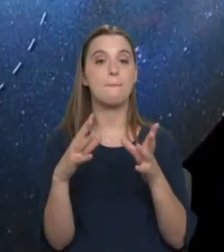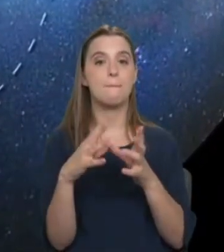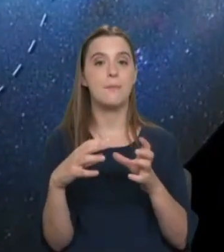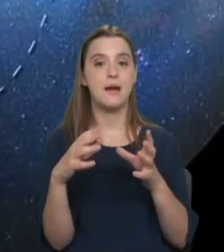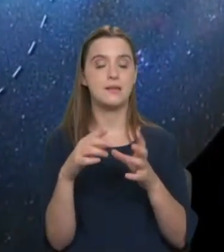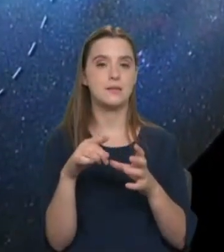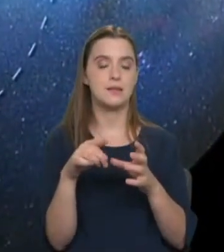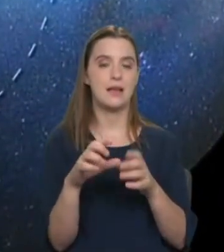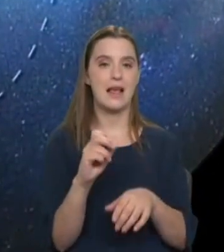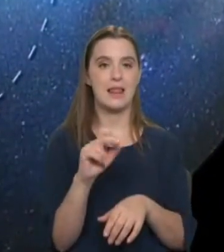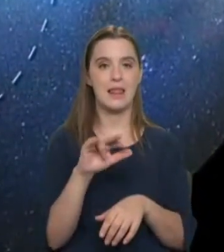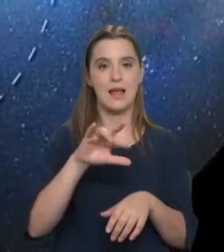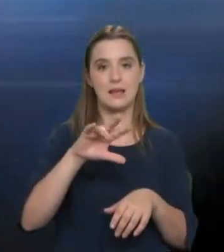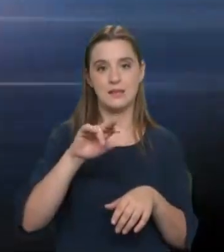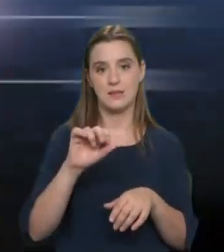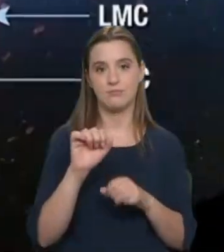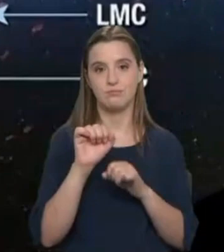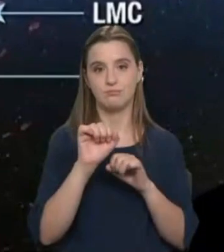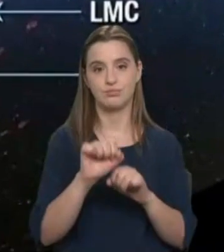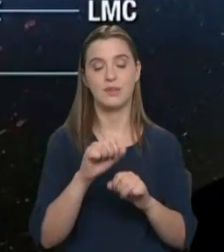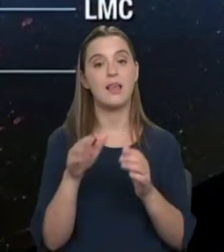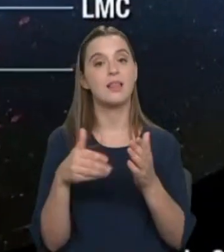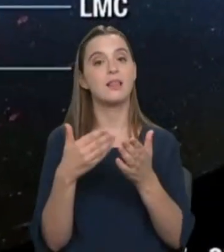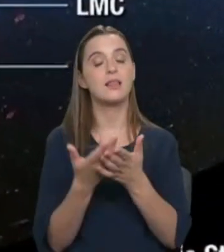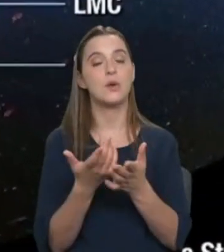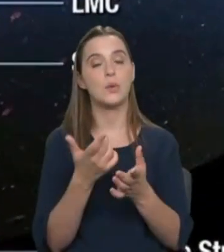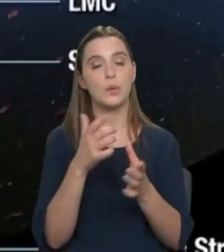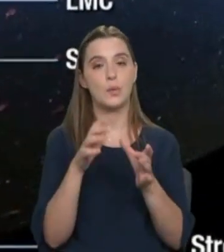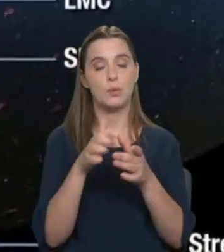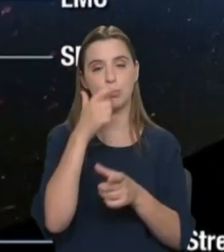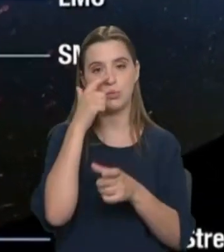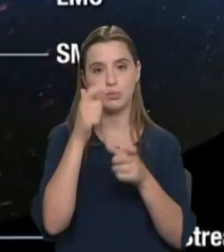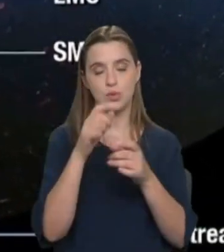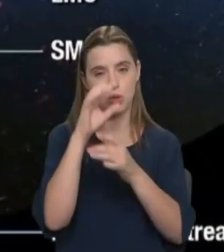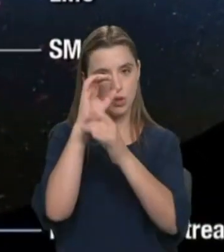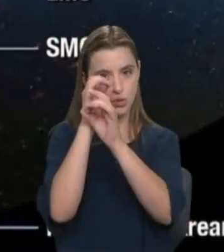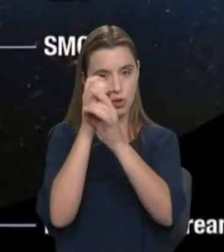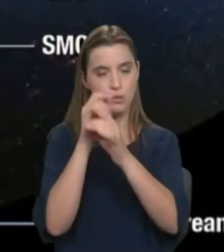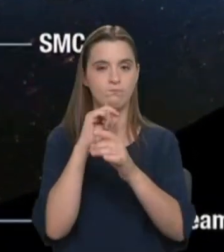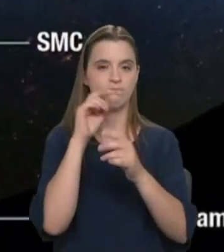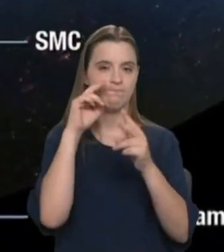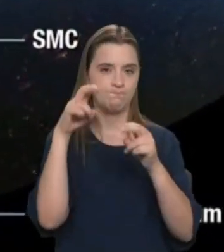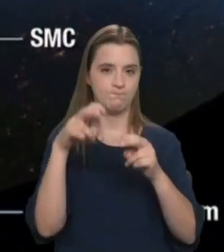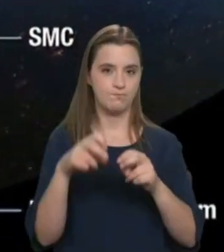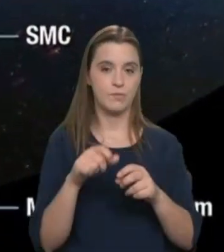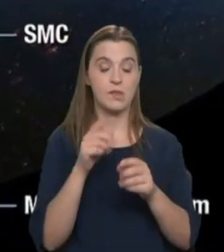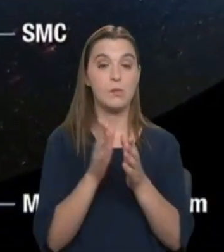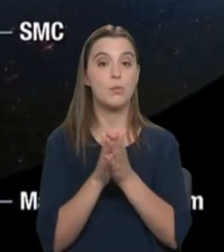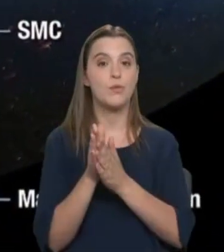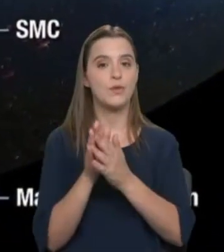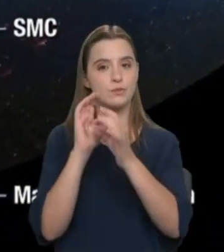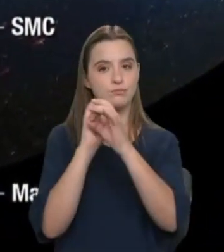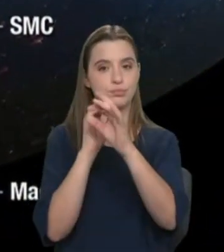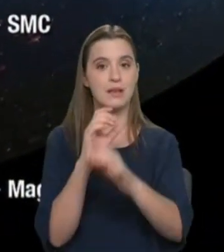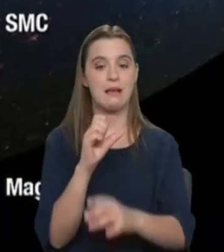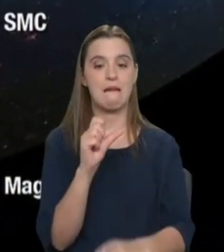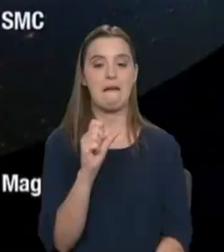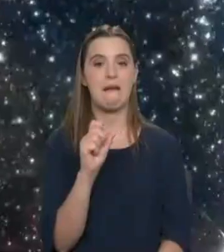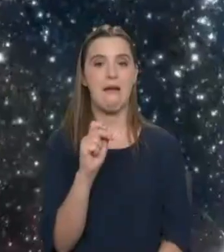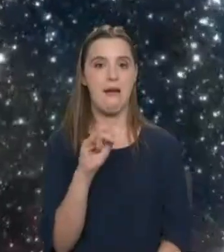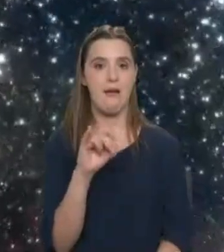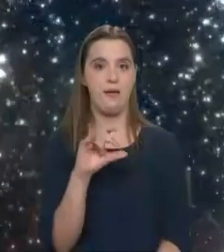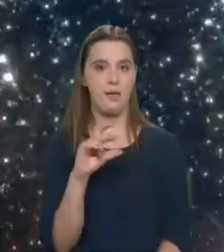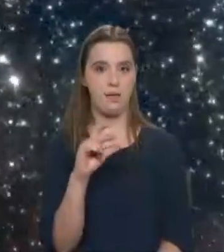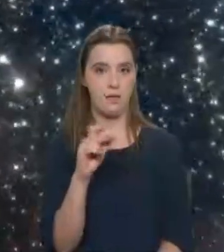galáxia. Foi isso então que fez um grupo de astrónomos, utilizou o extraordinário telescópio espacial Gaia, que é de facto